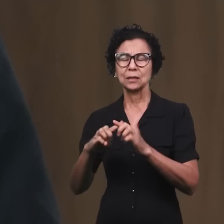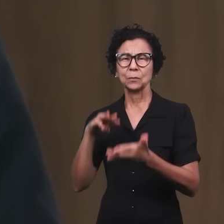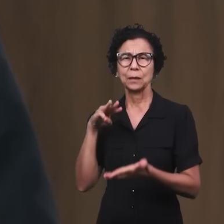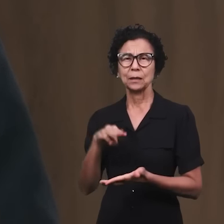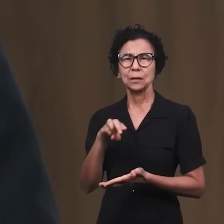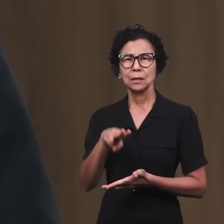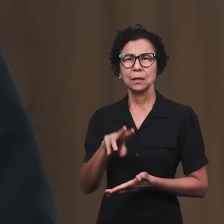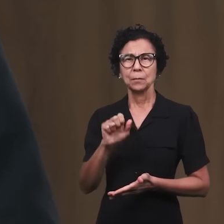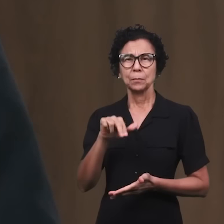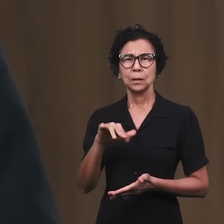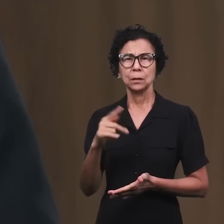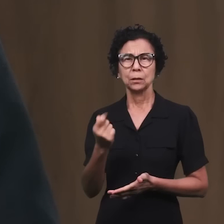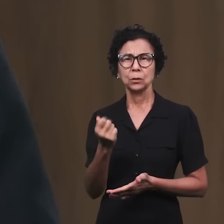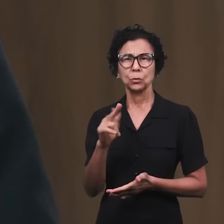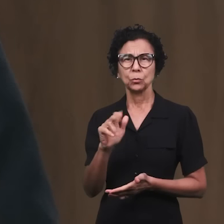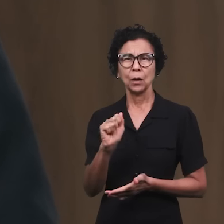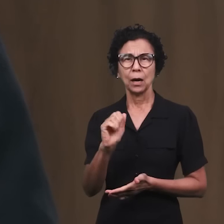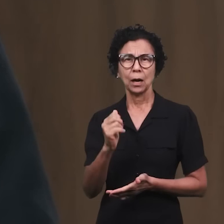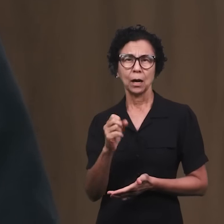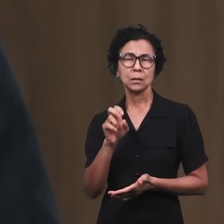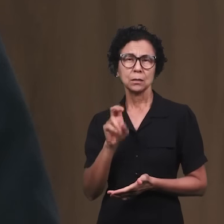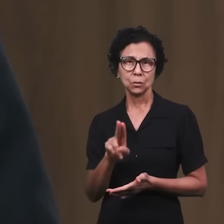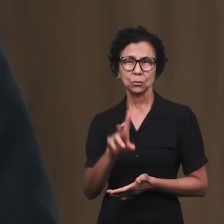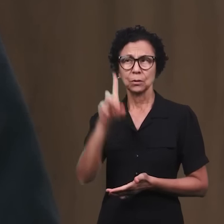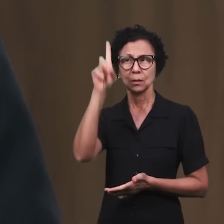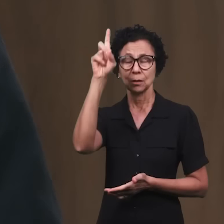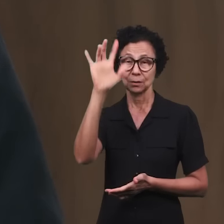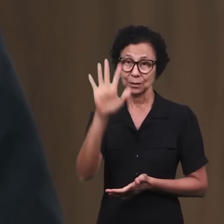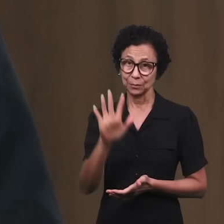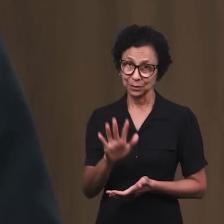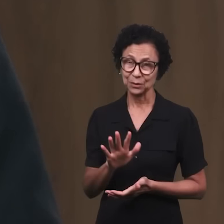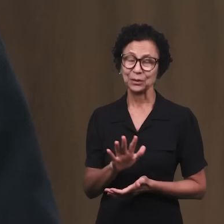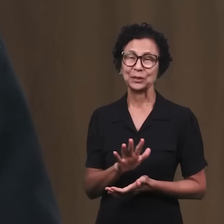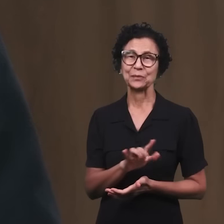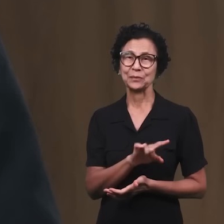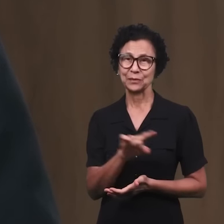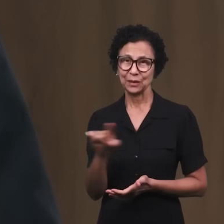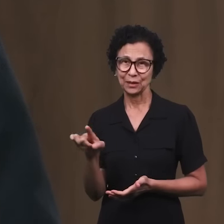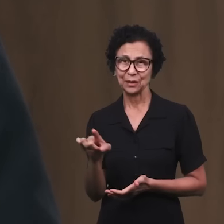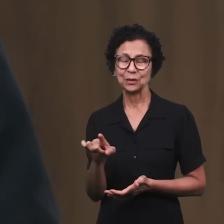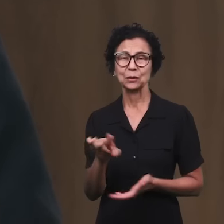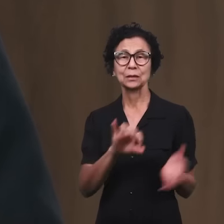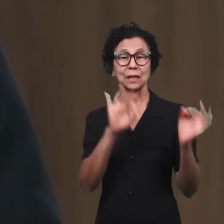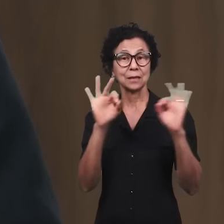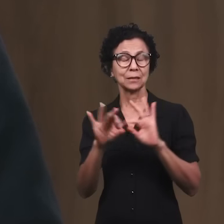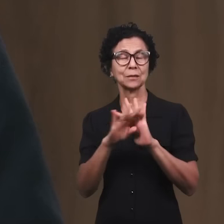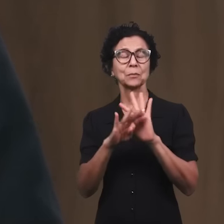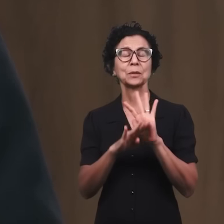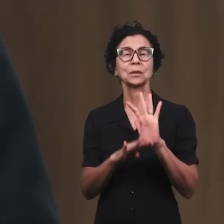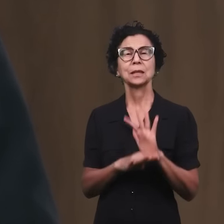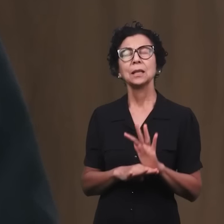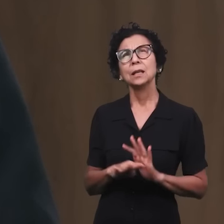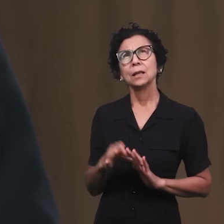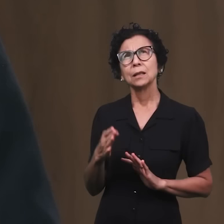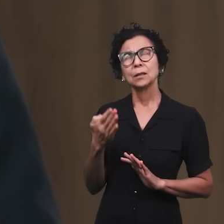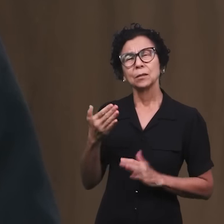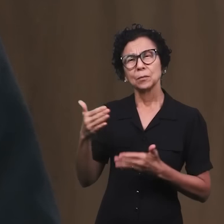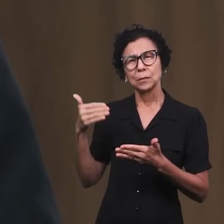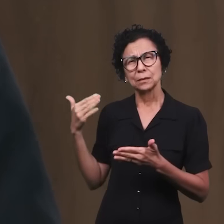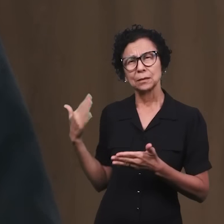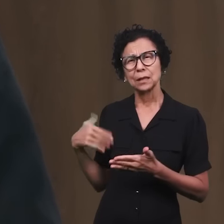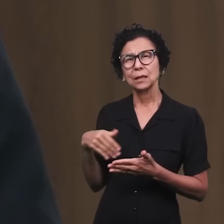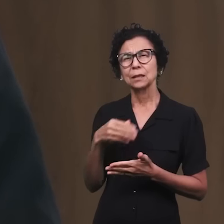a região de Manhuaçu, que Deus abençoe. Os irmãos ali assistem esse programa. Nós tivemos a oportunidade de encontrar